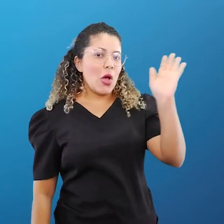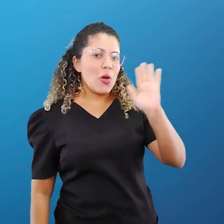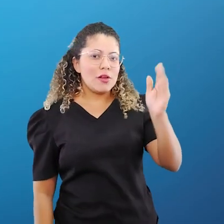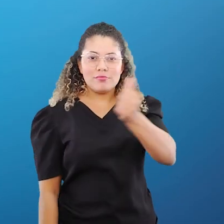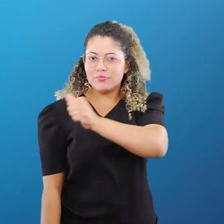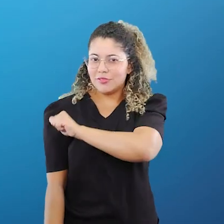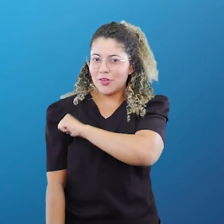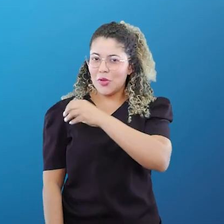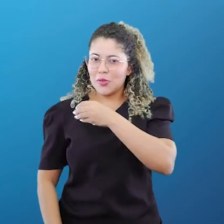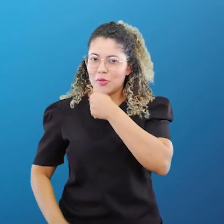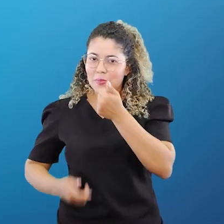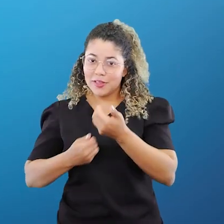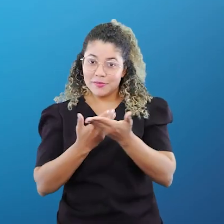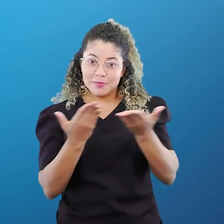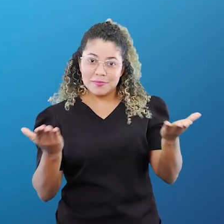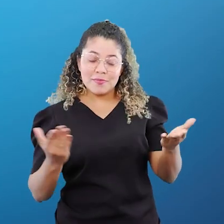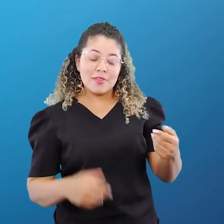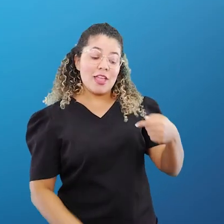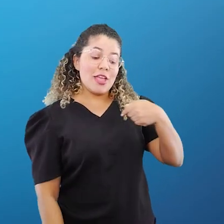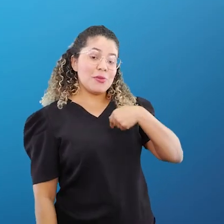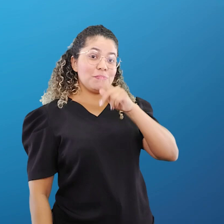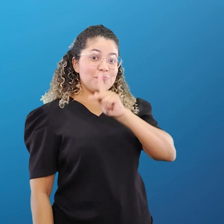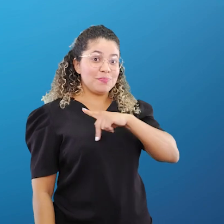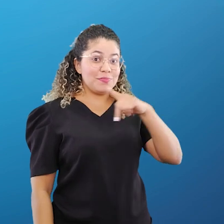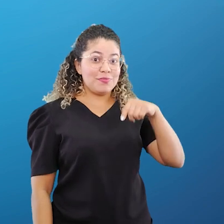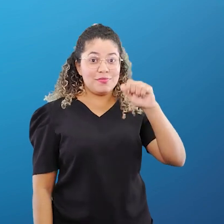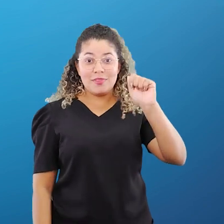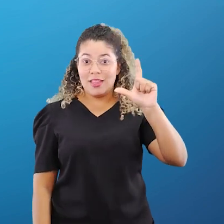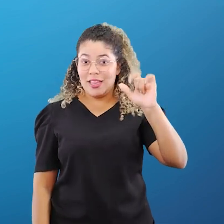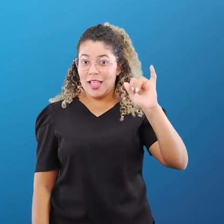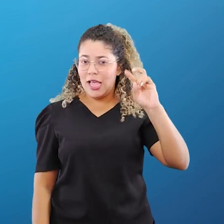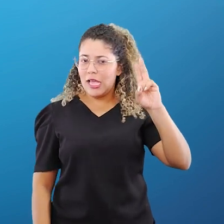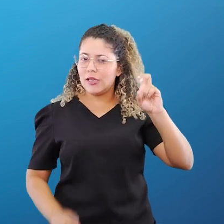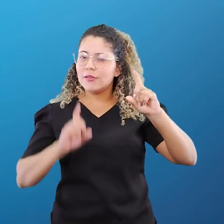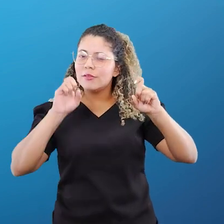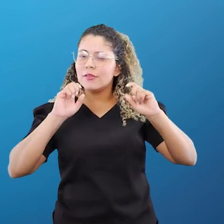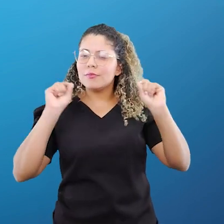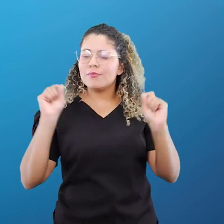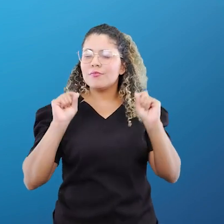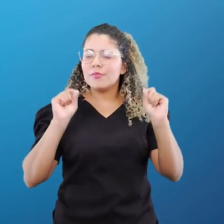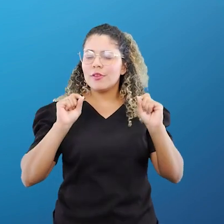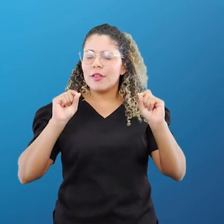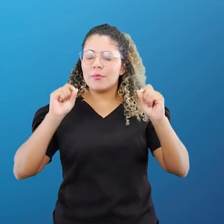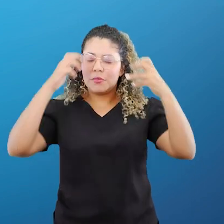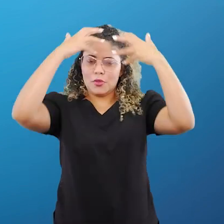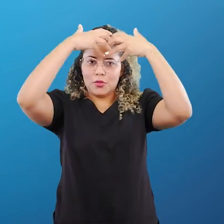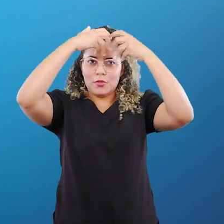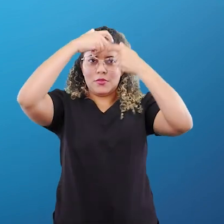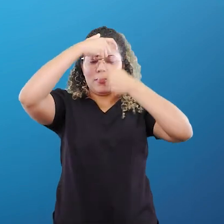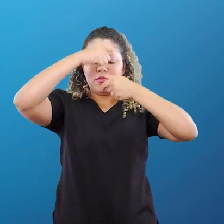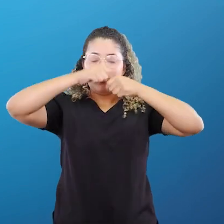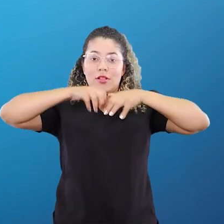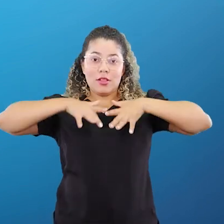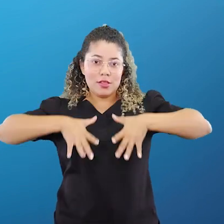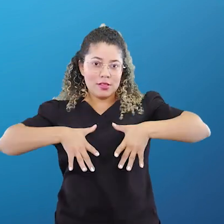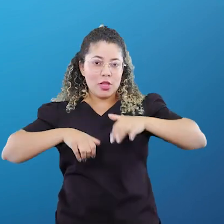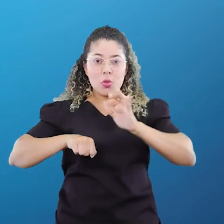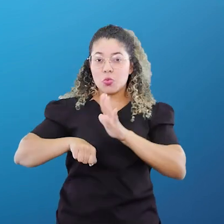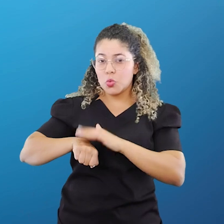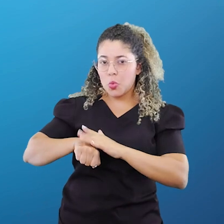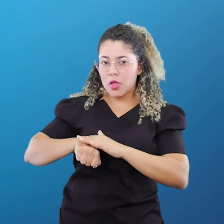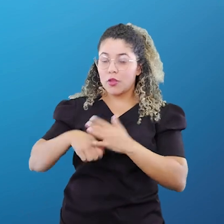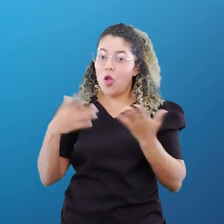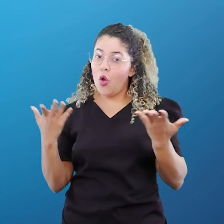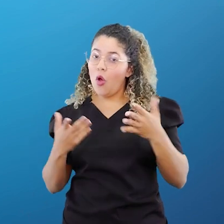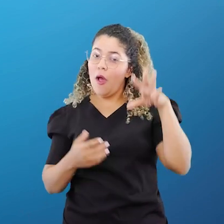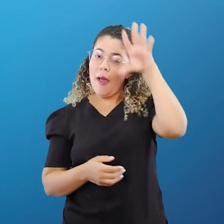Olá, alunos, tudo bem com vocês? Eu sou a professora Aline e o tema da nossa aula de hoje é Sistema Nervoso, doenças. Hoje